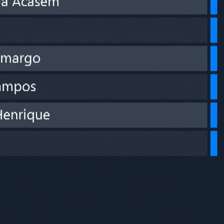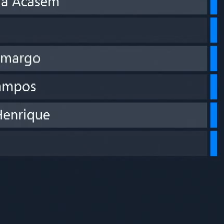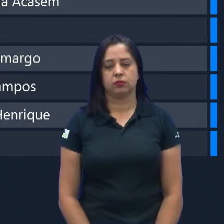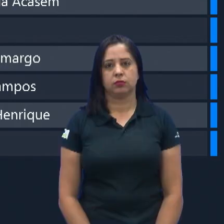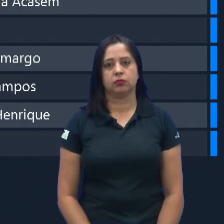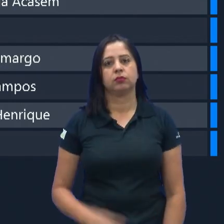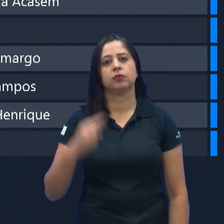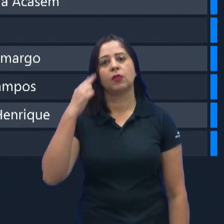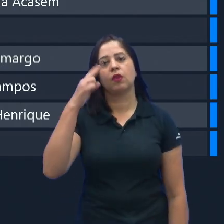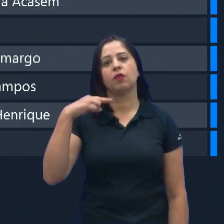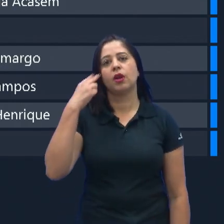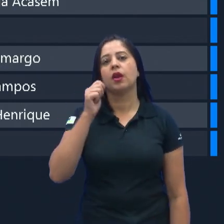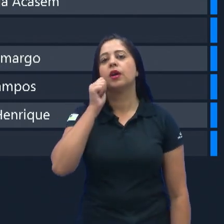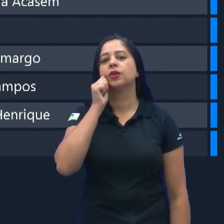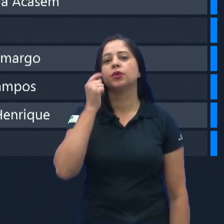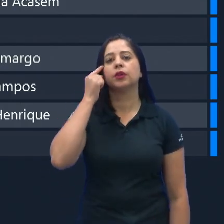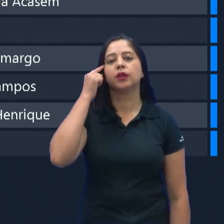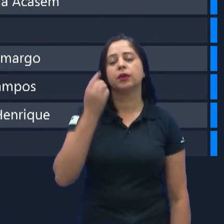Vereadora Amélia Naone.